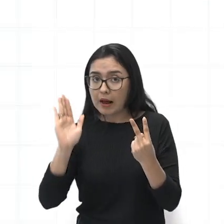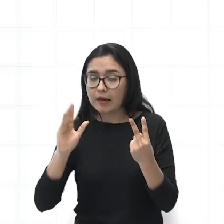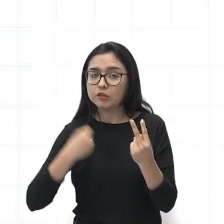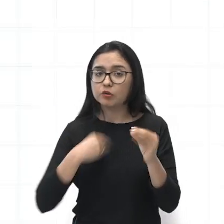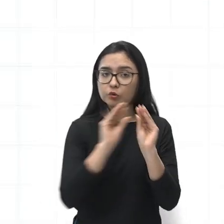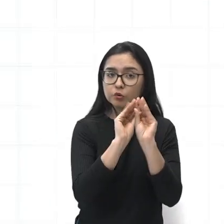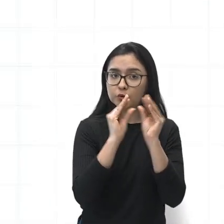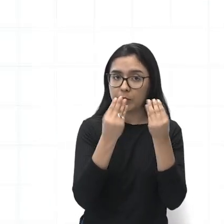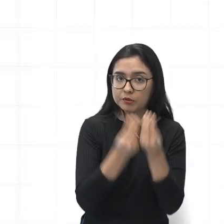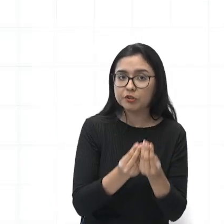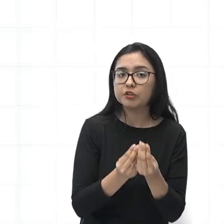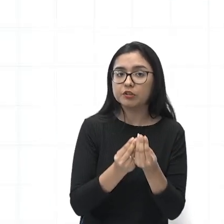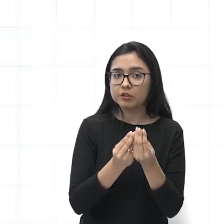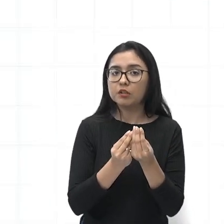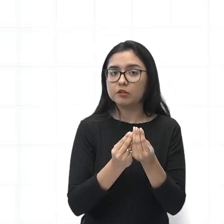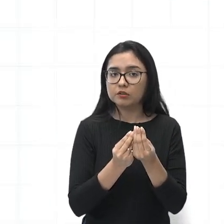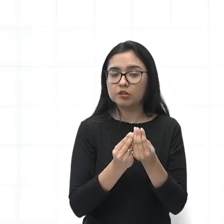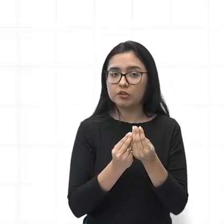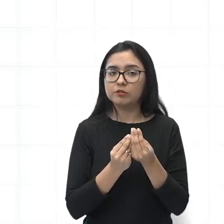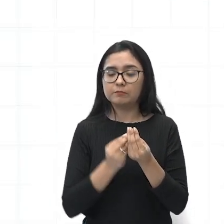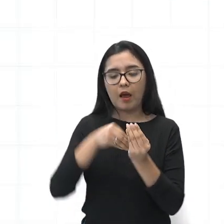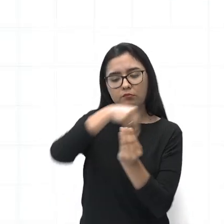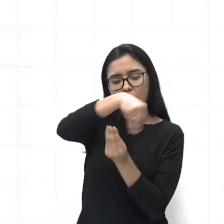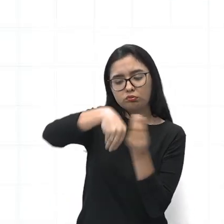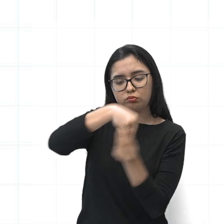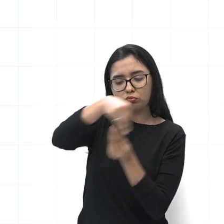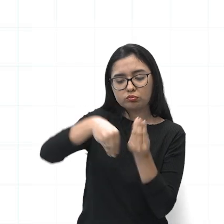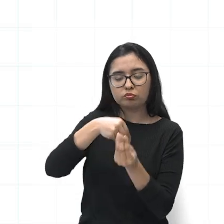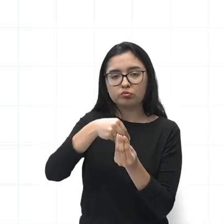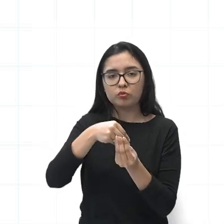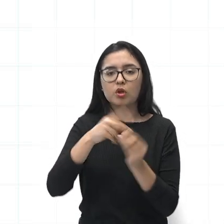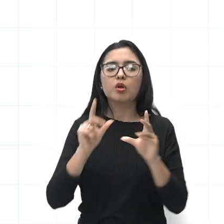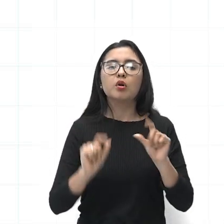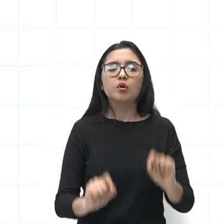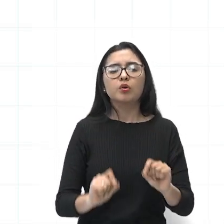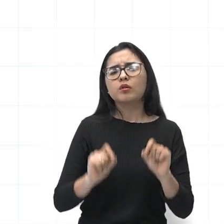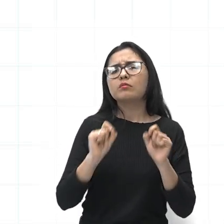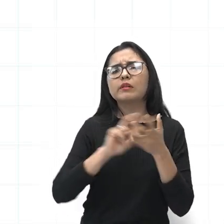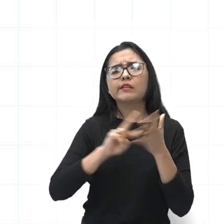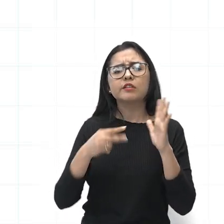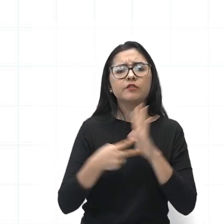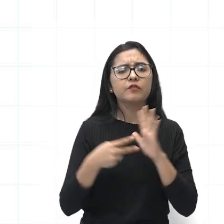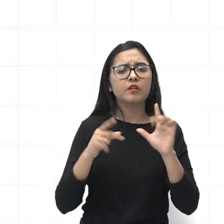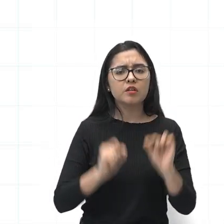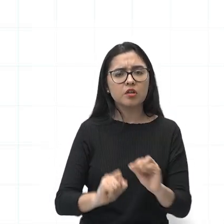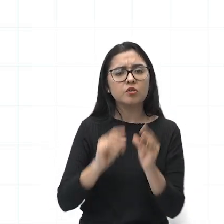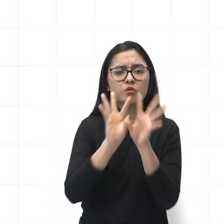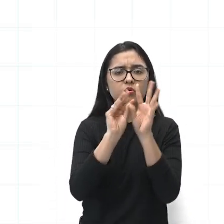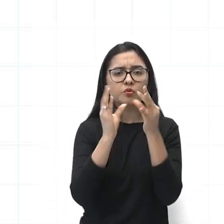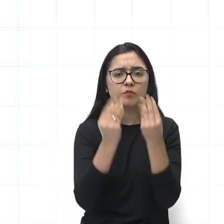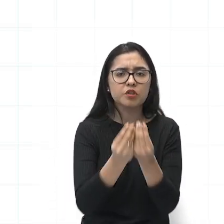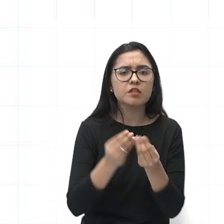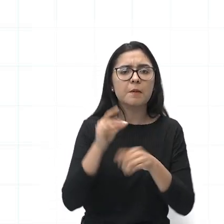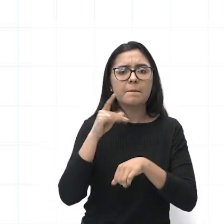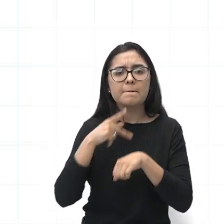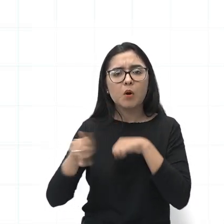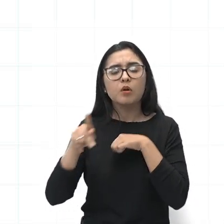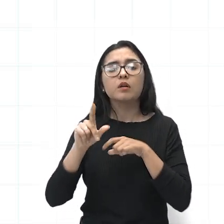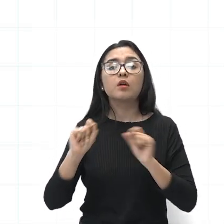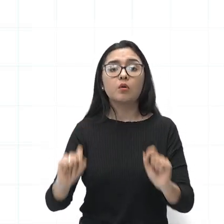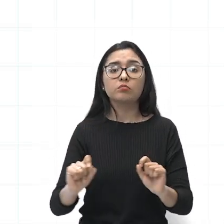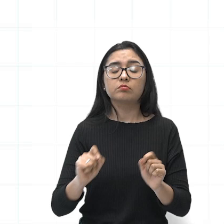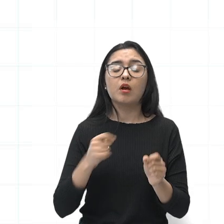mais substâncias puras. Lembrando, substâncias puras são os elementos que nós encontramos